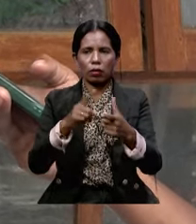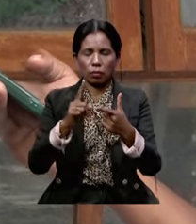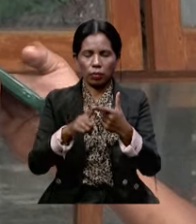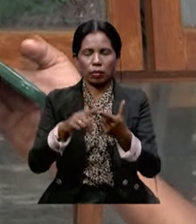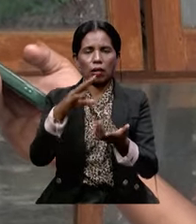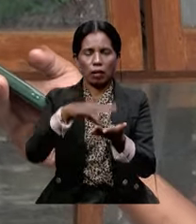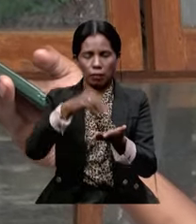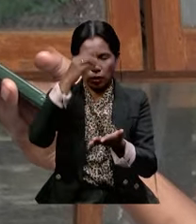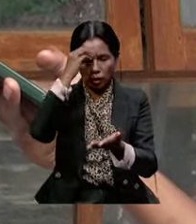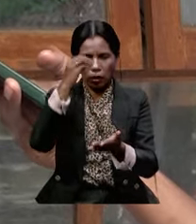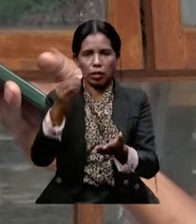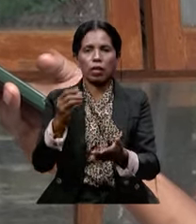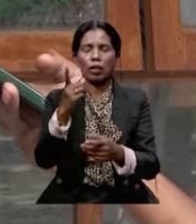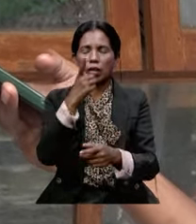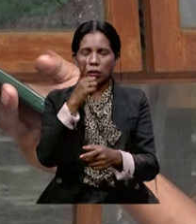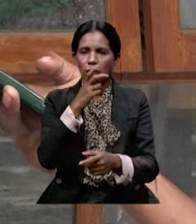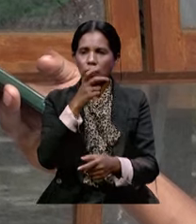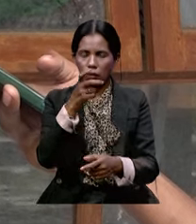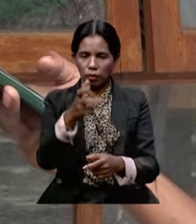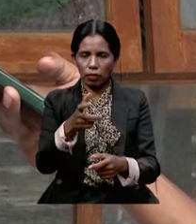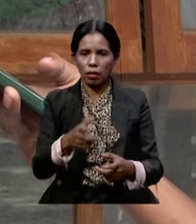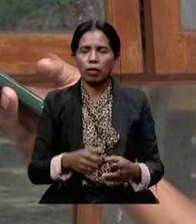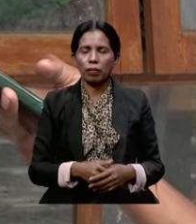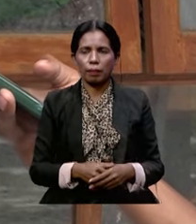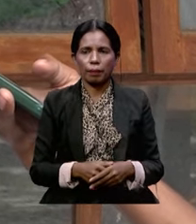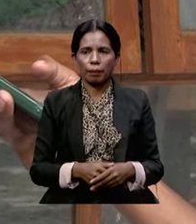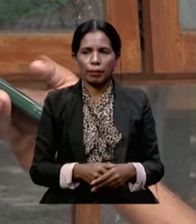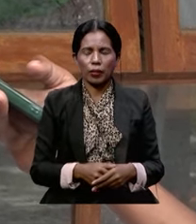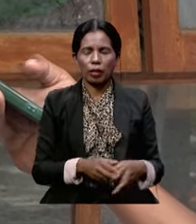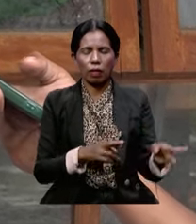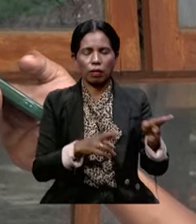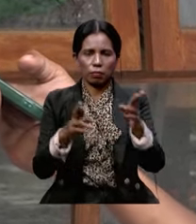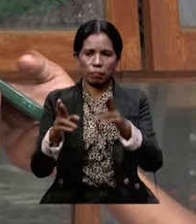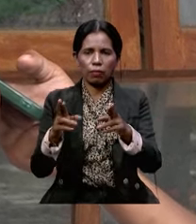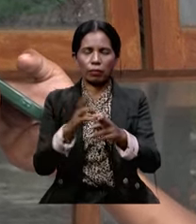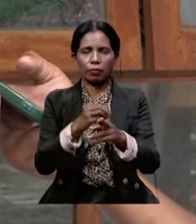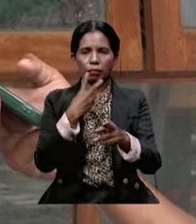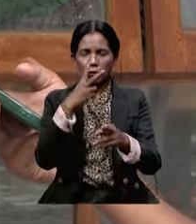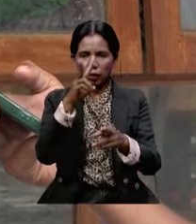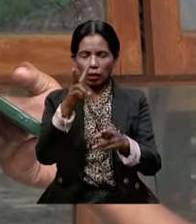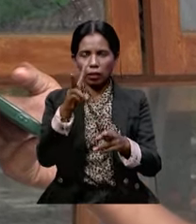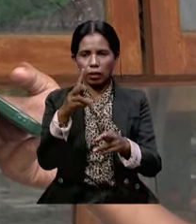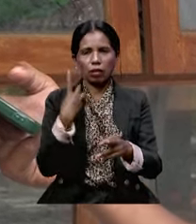e promover a língua, porque por isso é uma coisa. E por outro lado, que